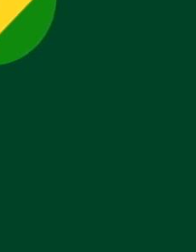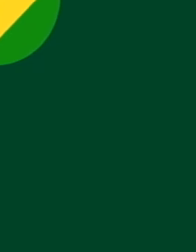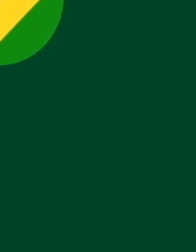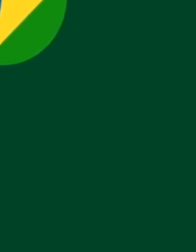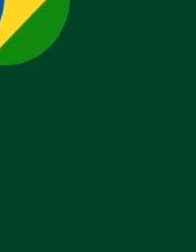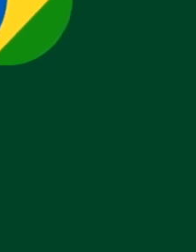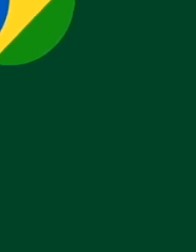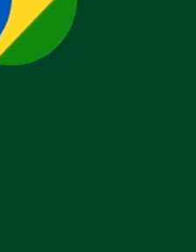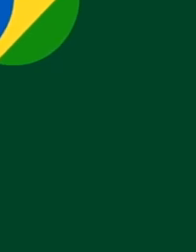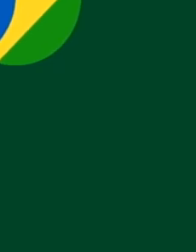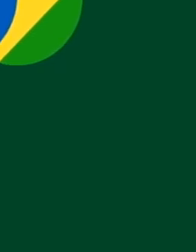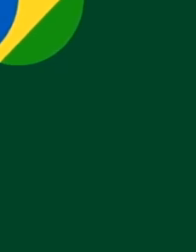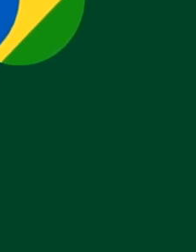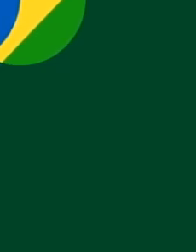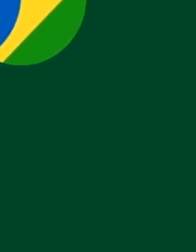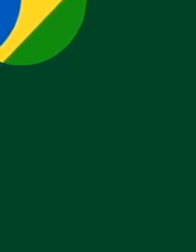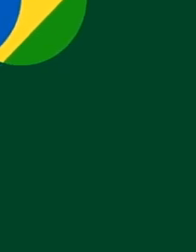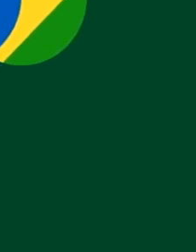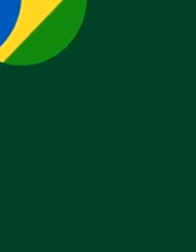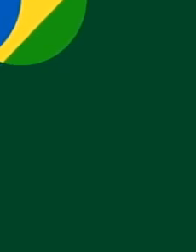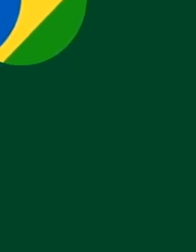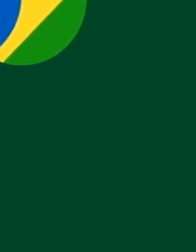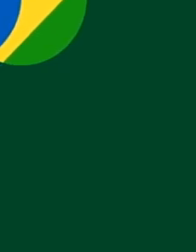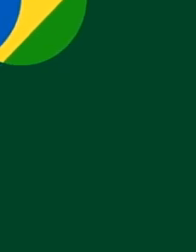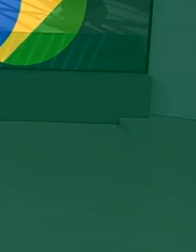Momento Saúde.